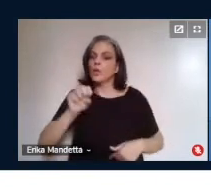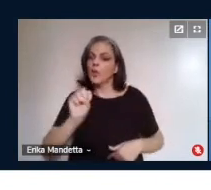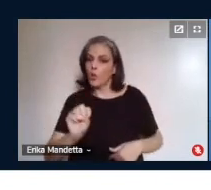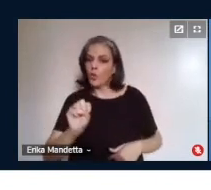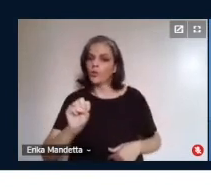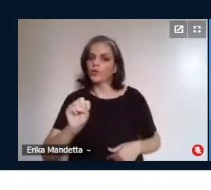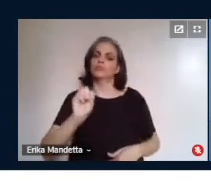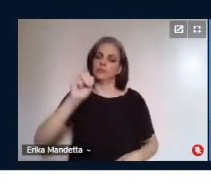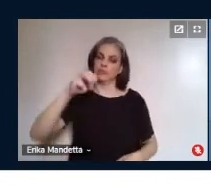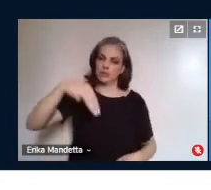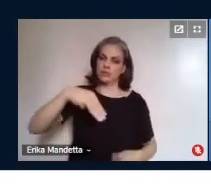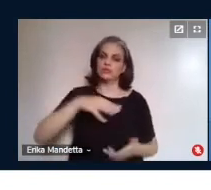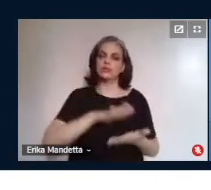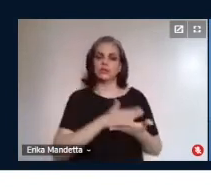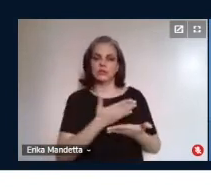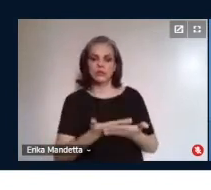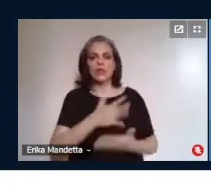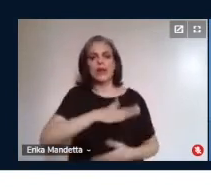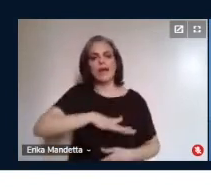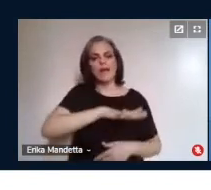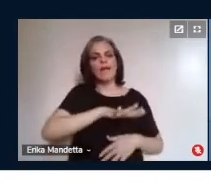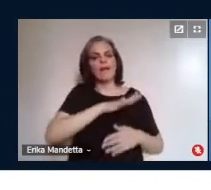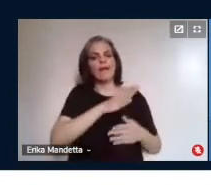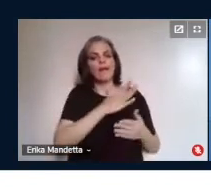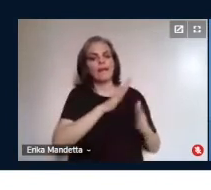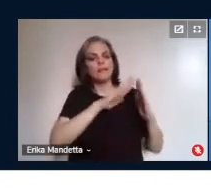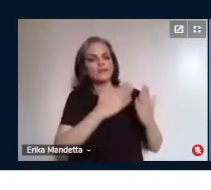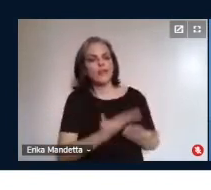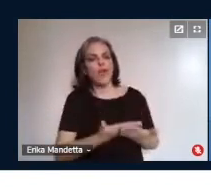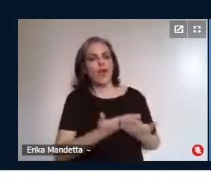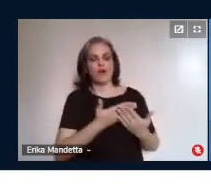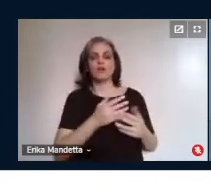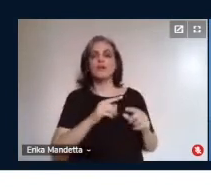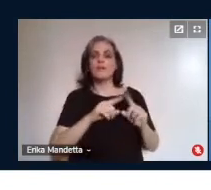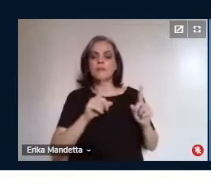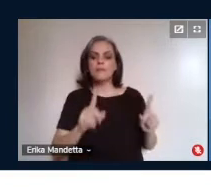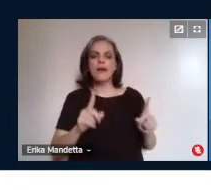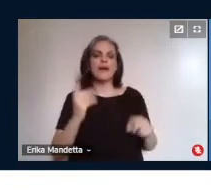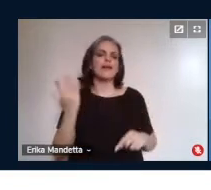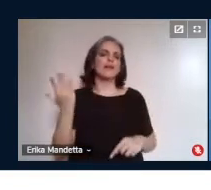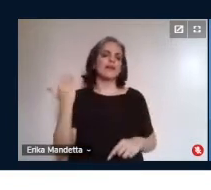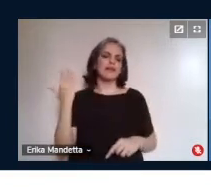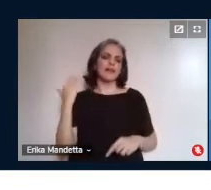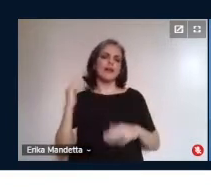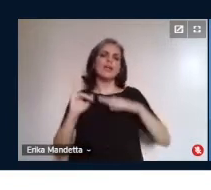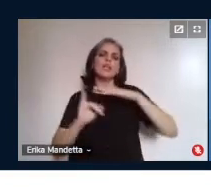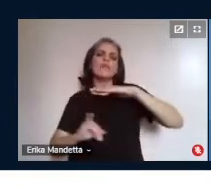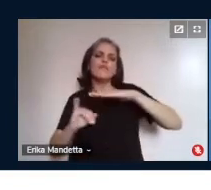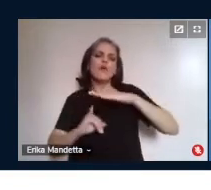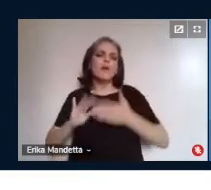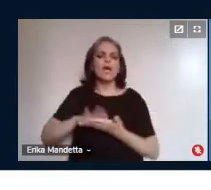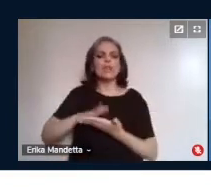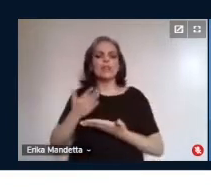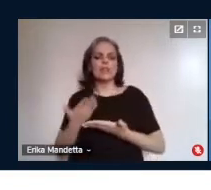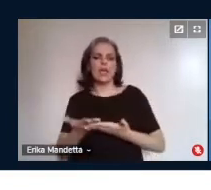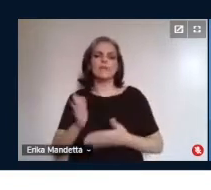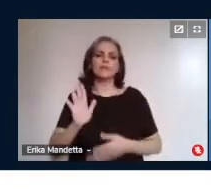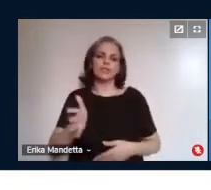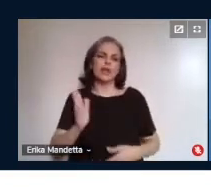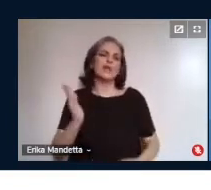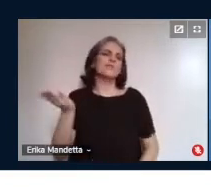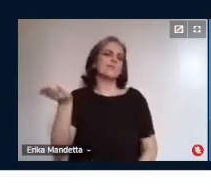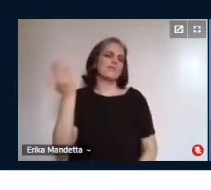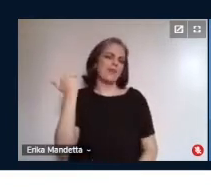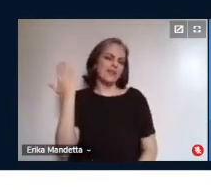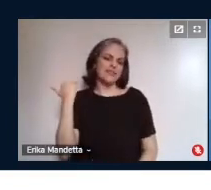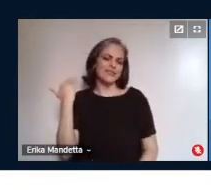âmbito educacional, mas já interpretava informalmente. Fui de uma época em que